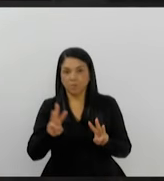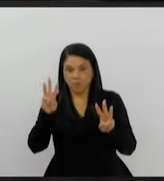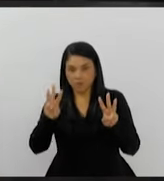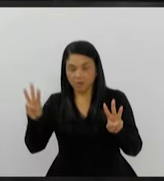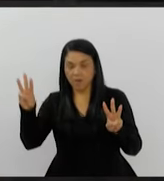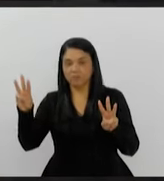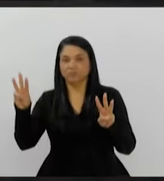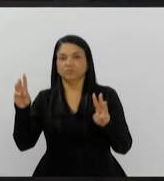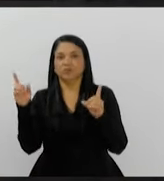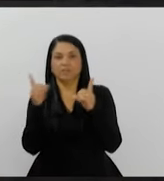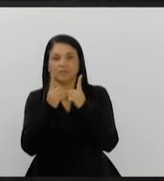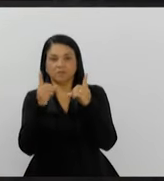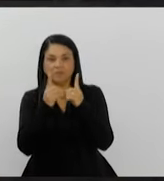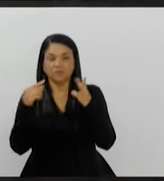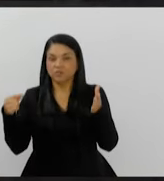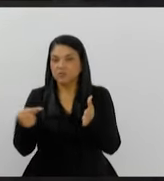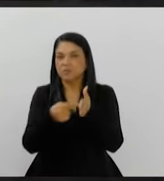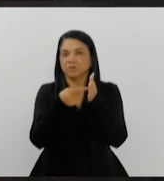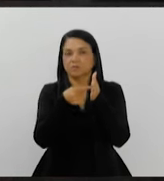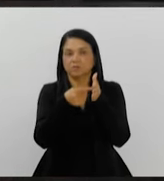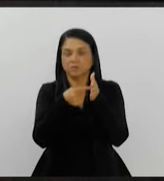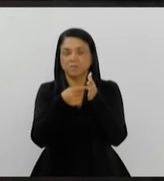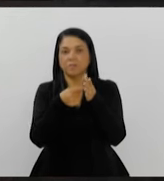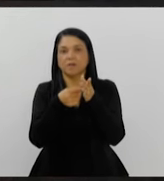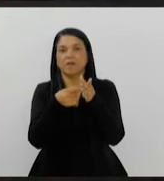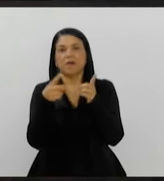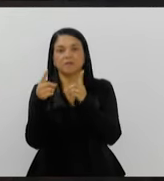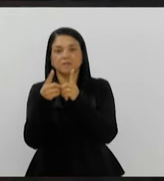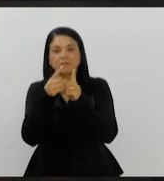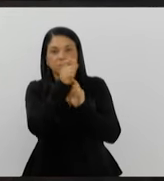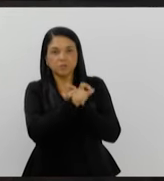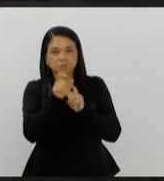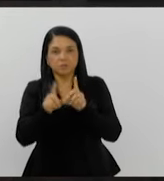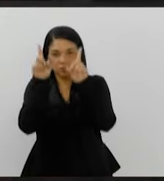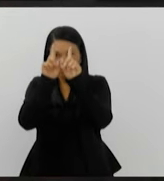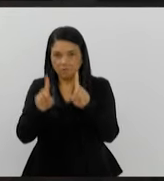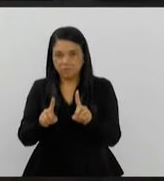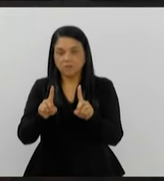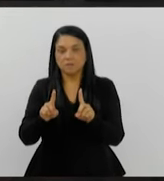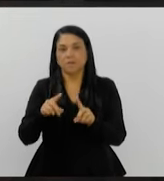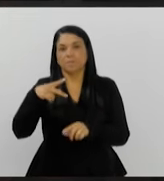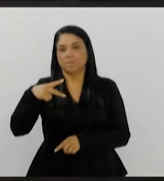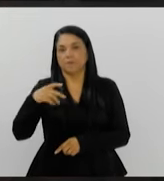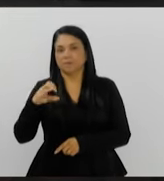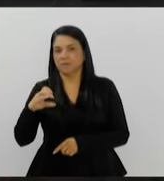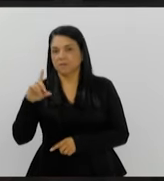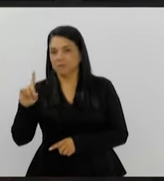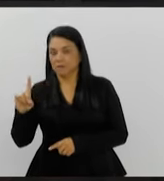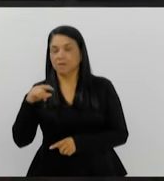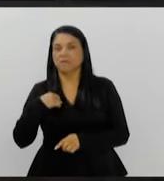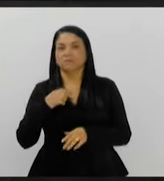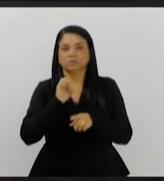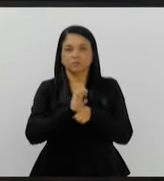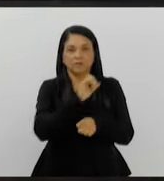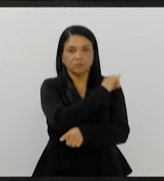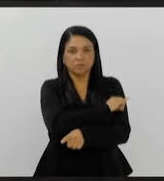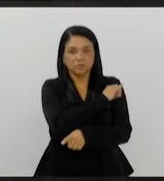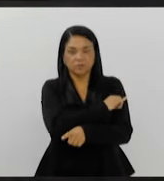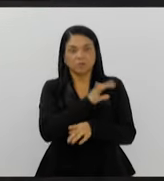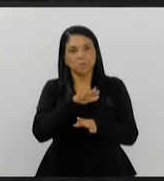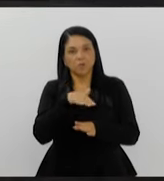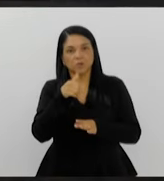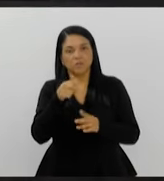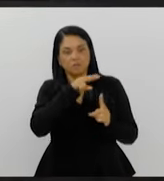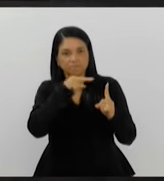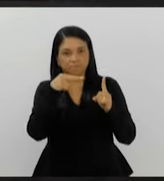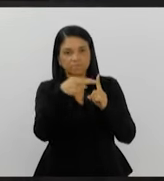recepção de denúncias para atender as pessoas com deficiência pcd no âmbito do Estado do R de Janeiro visando melhorias